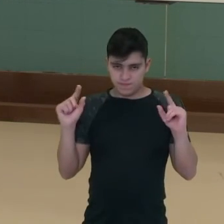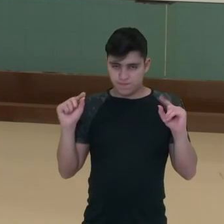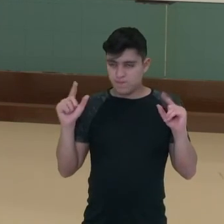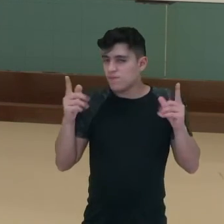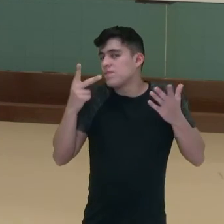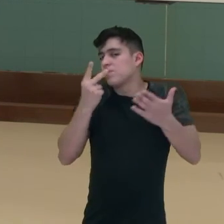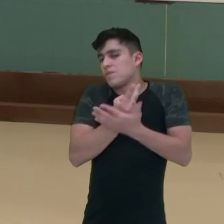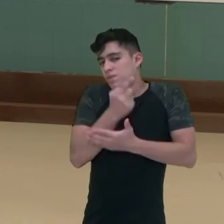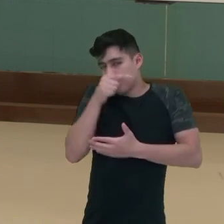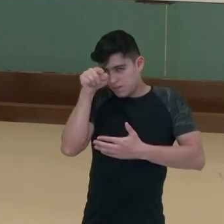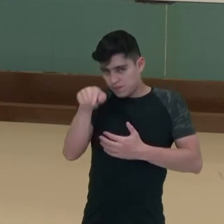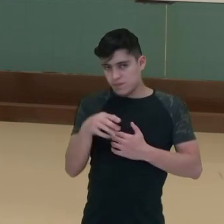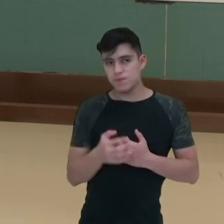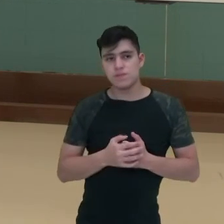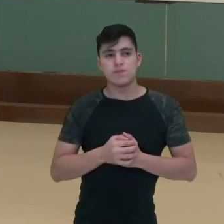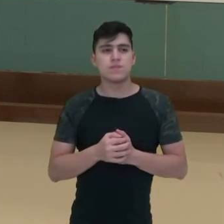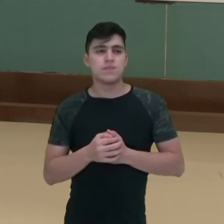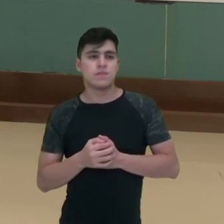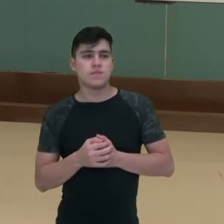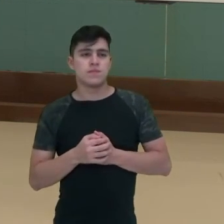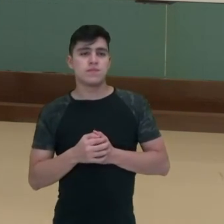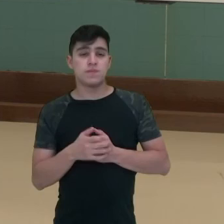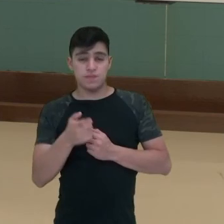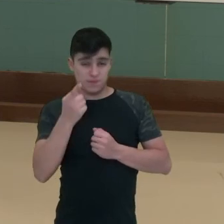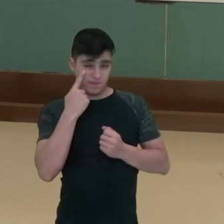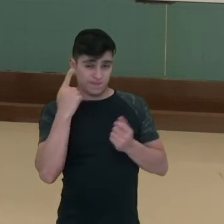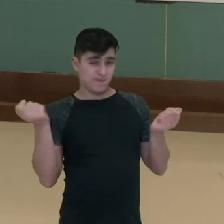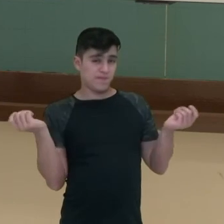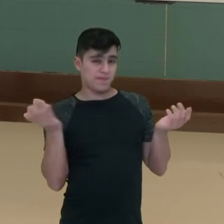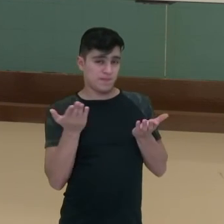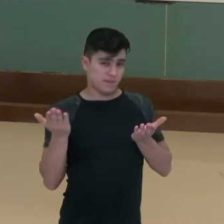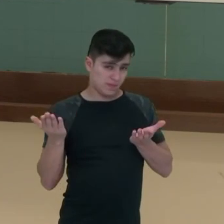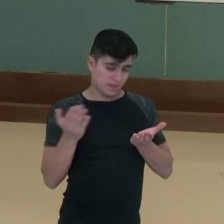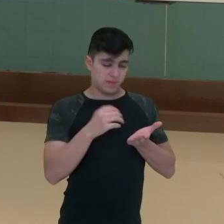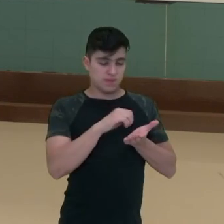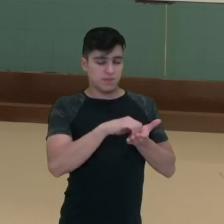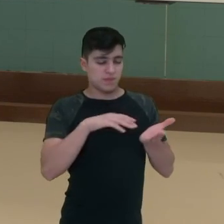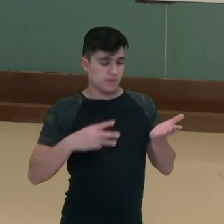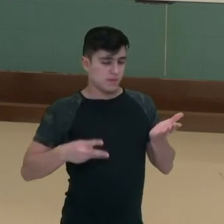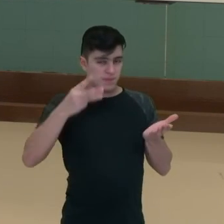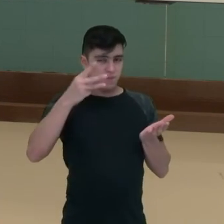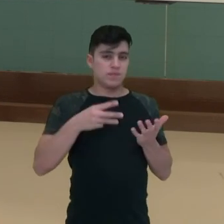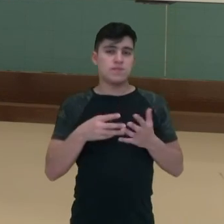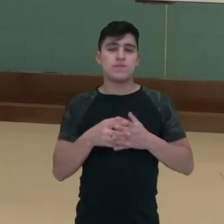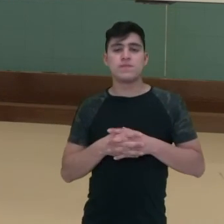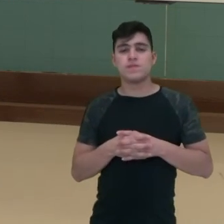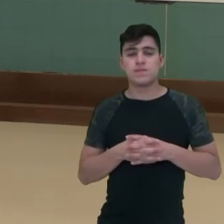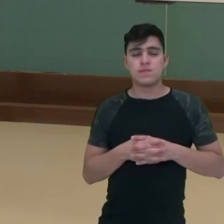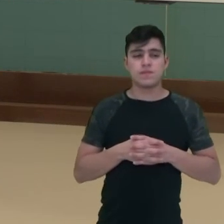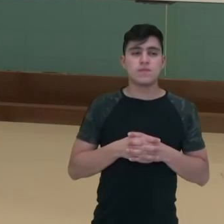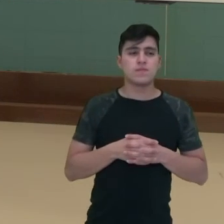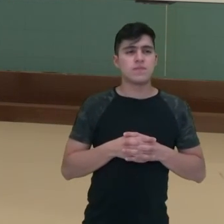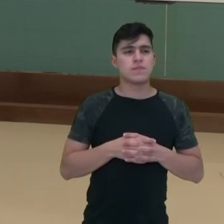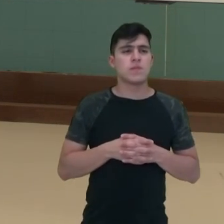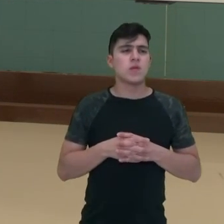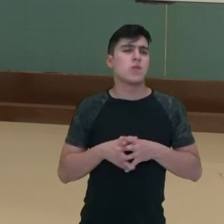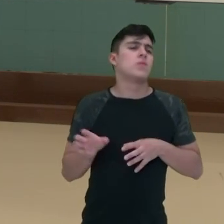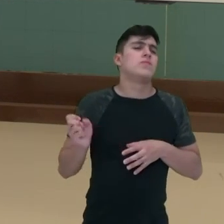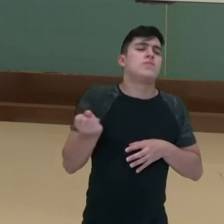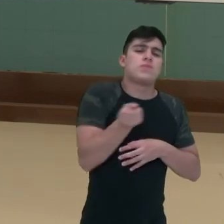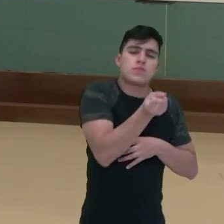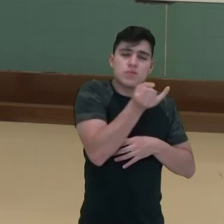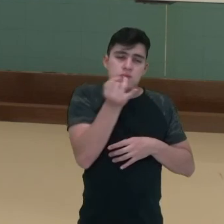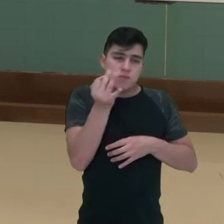doação dos elementos. Vamos então à nossa terceira atividade. Quantas